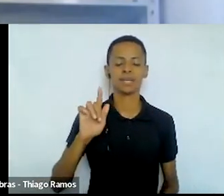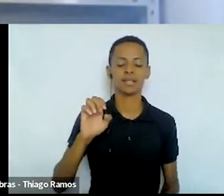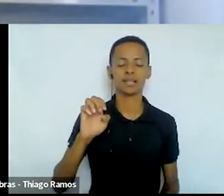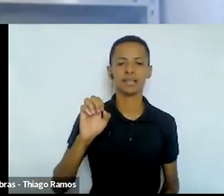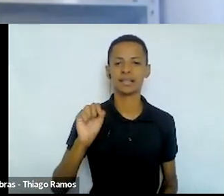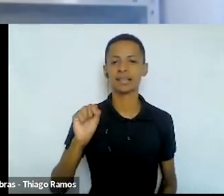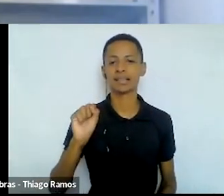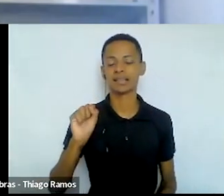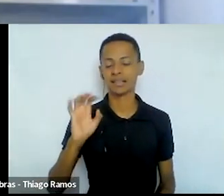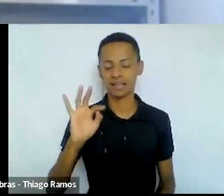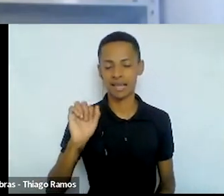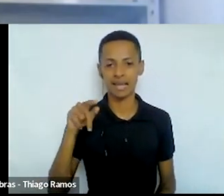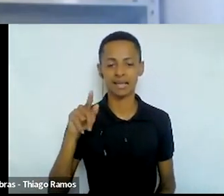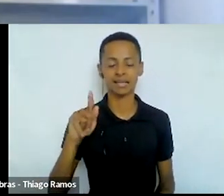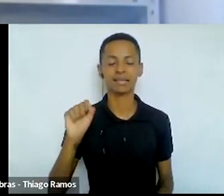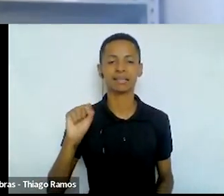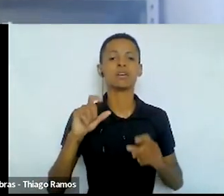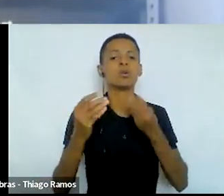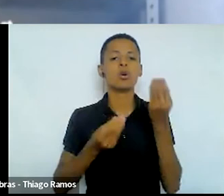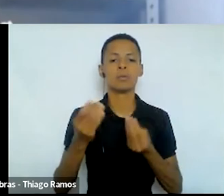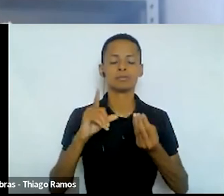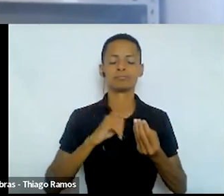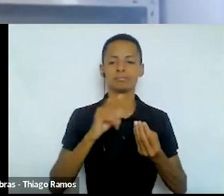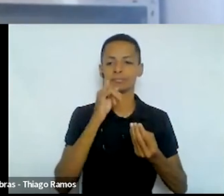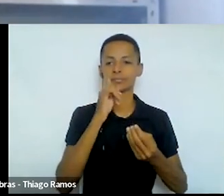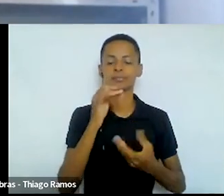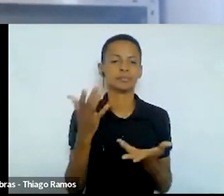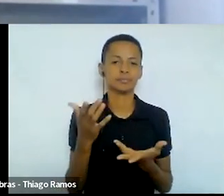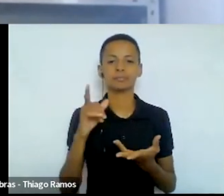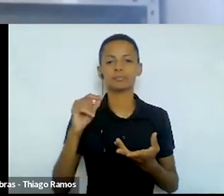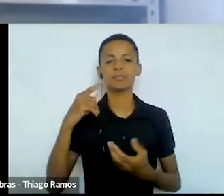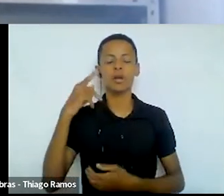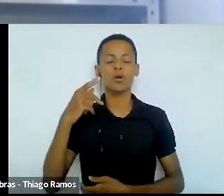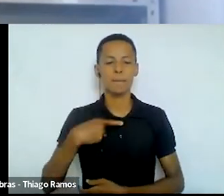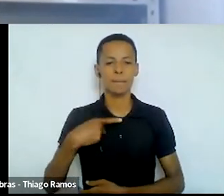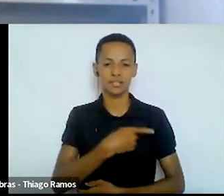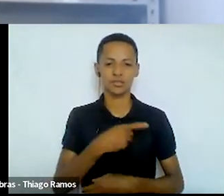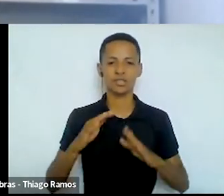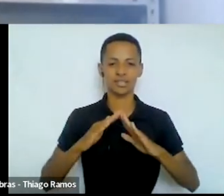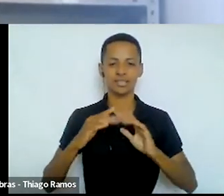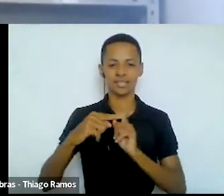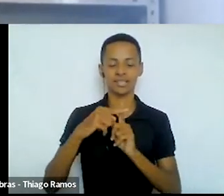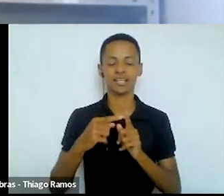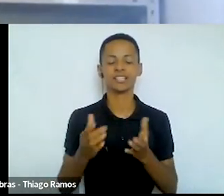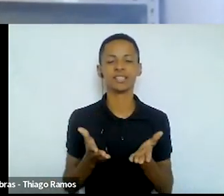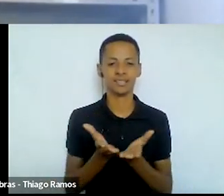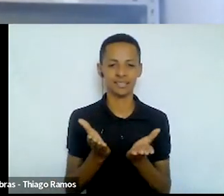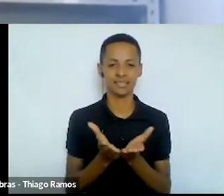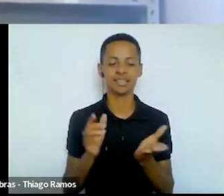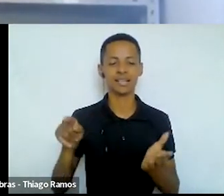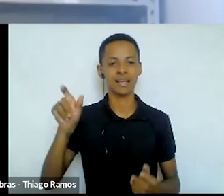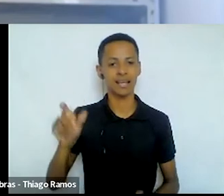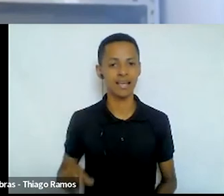de democratização da comunicação. A gente vê, por exemplo, os pastores evangélicos das igrejas neopentecostais